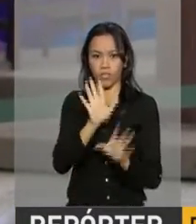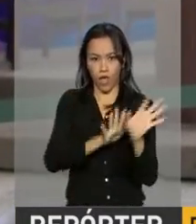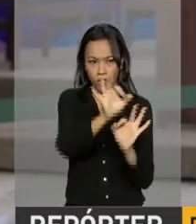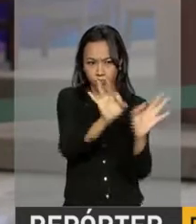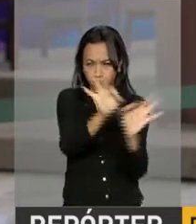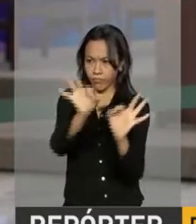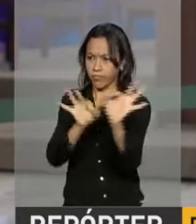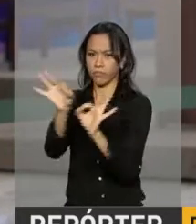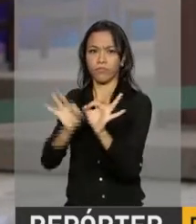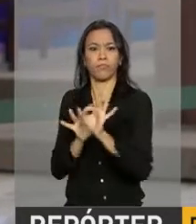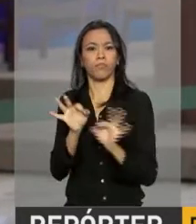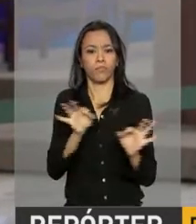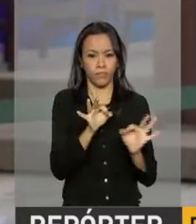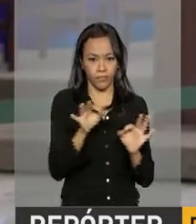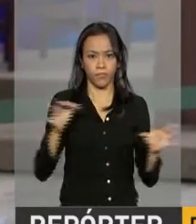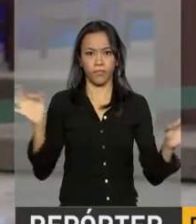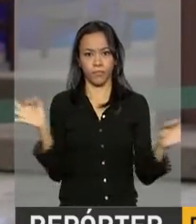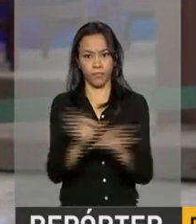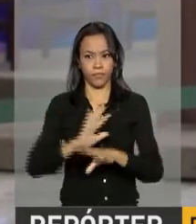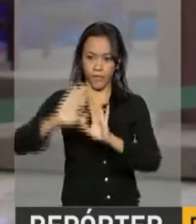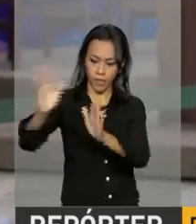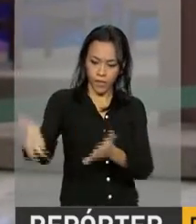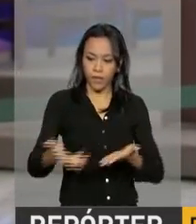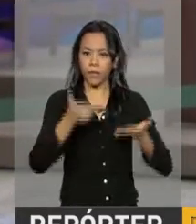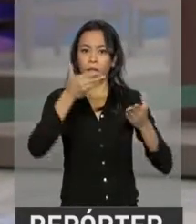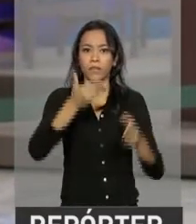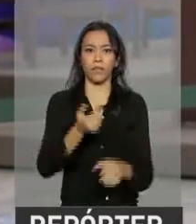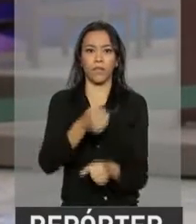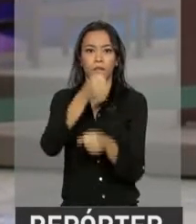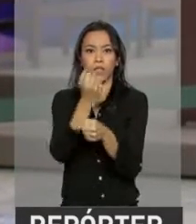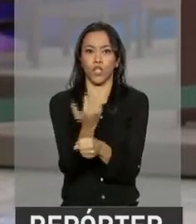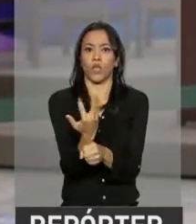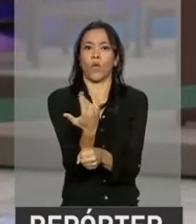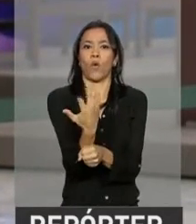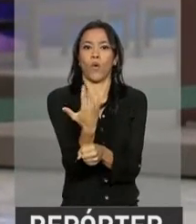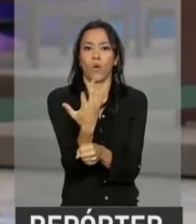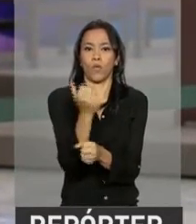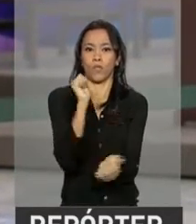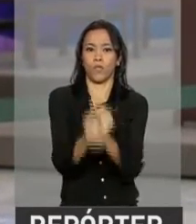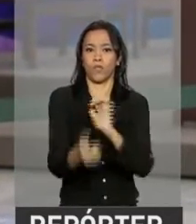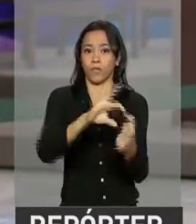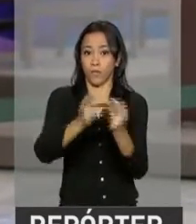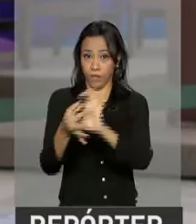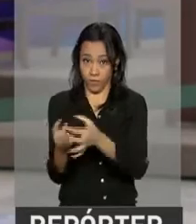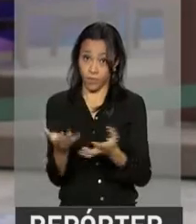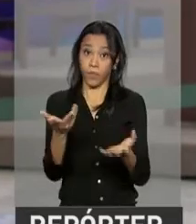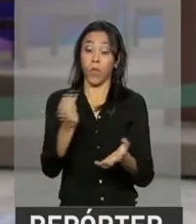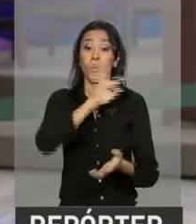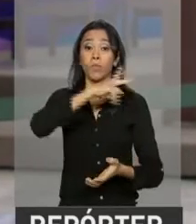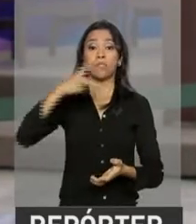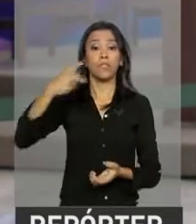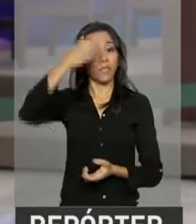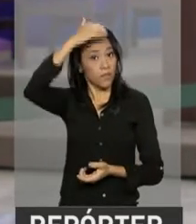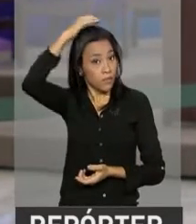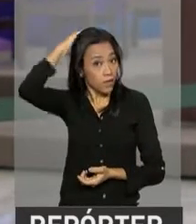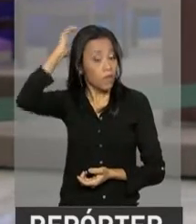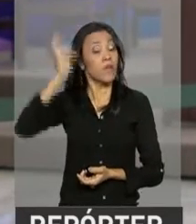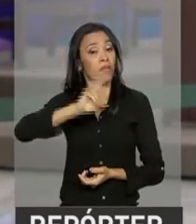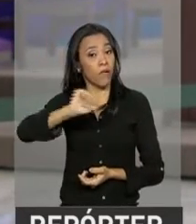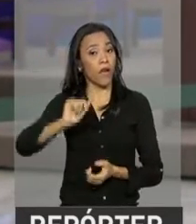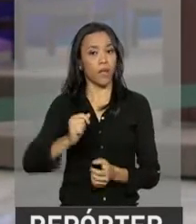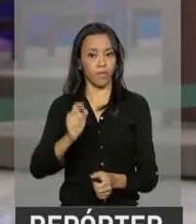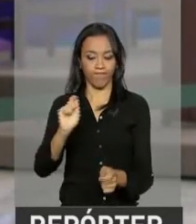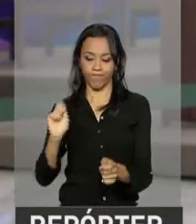os últimos preparativos para a recepção da tocha olímpica ea cerimônia deve funcionar assim o presidente em exercício michel temer vai